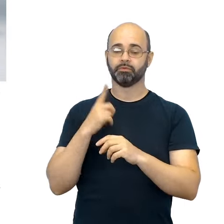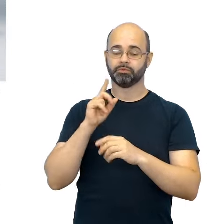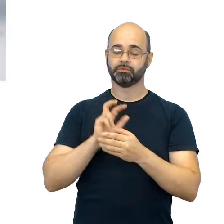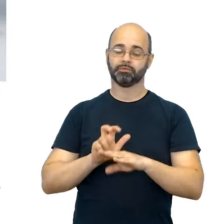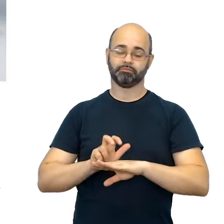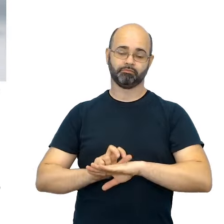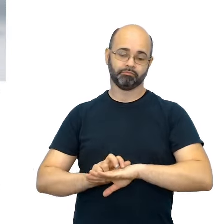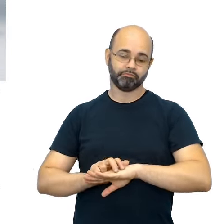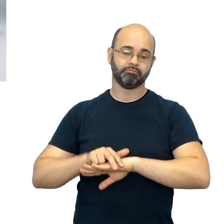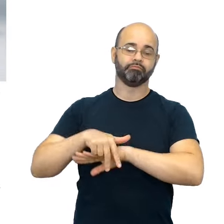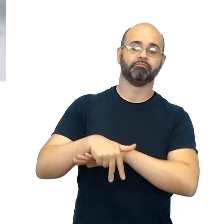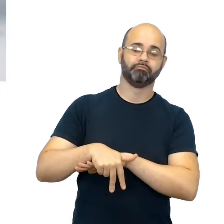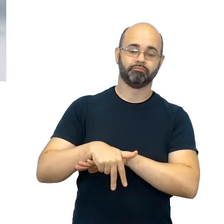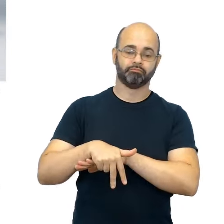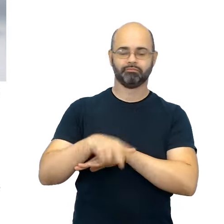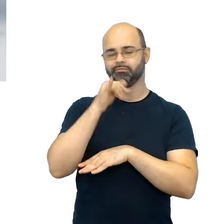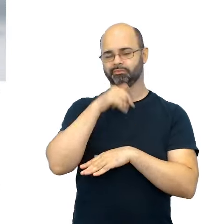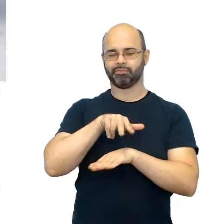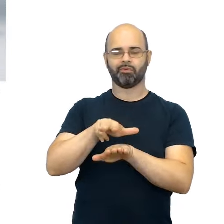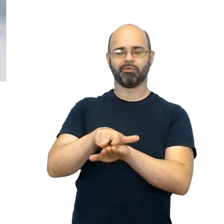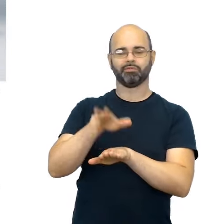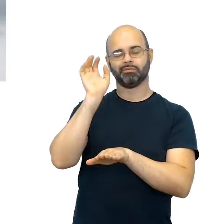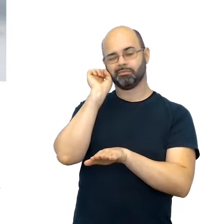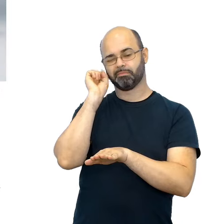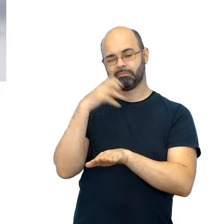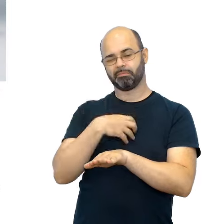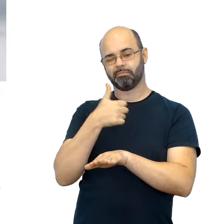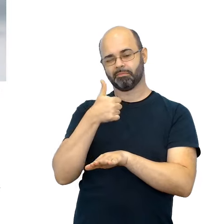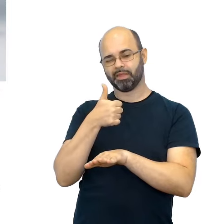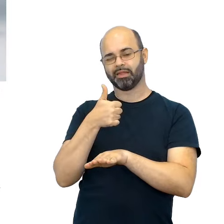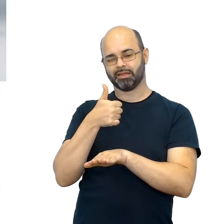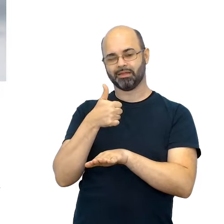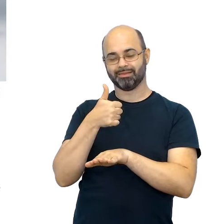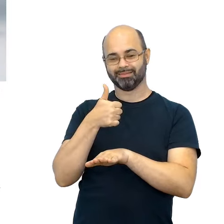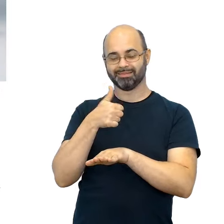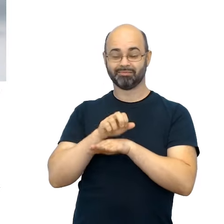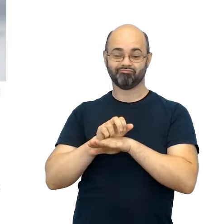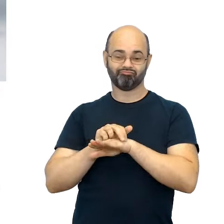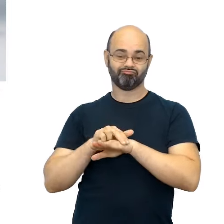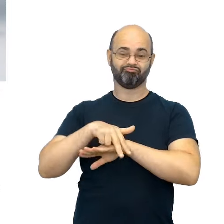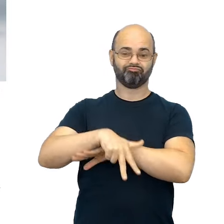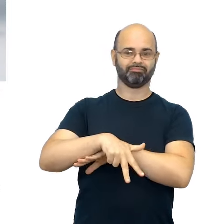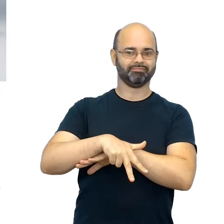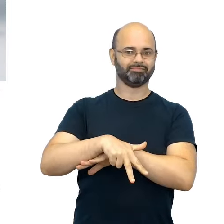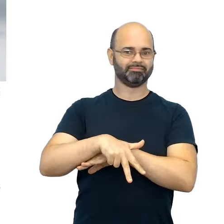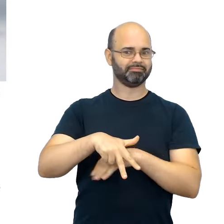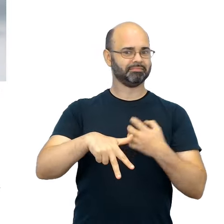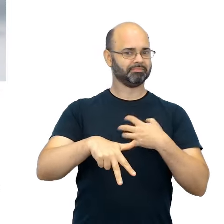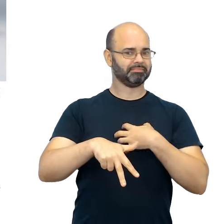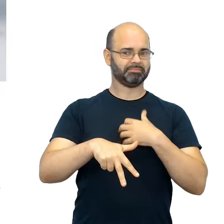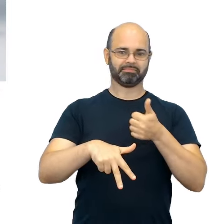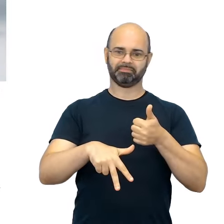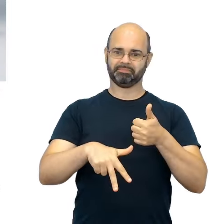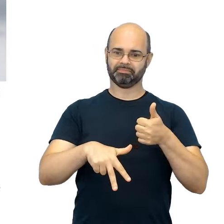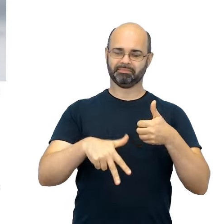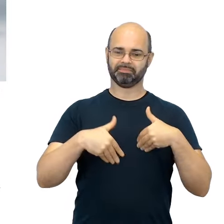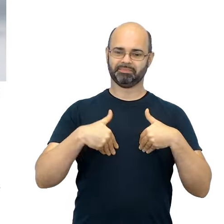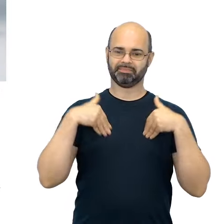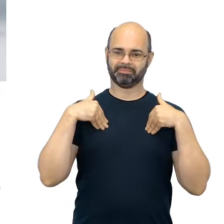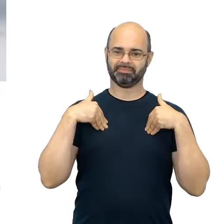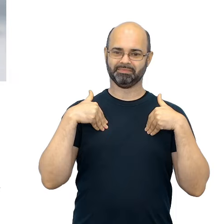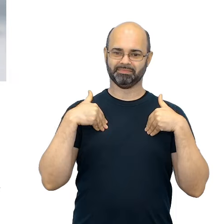nós dormimos bem, nós já levantamos com um humor diferente, com um processo emocional diferente,